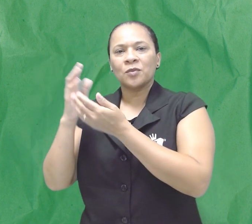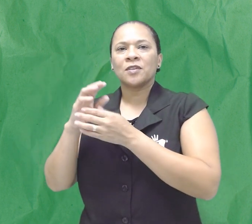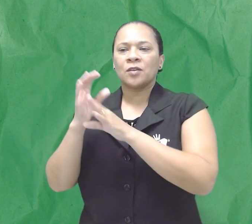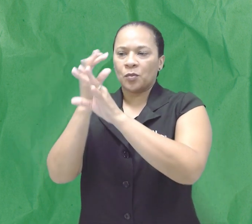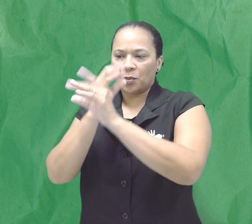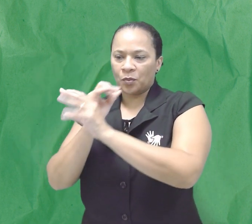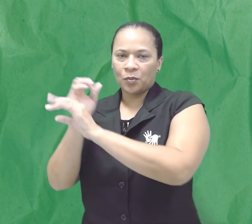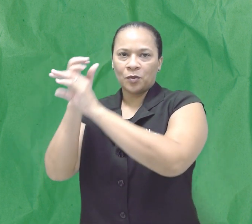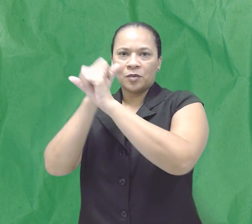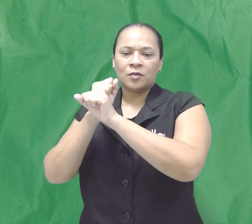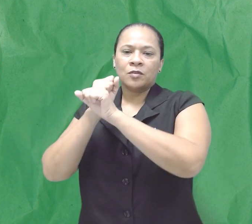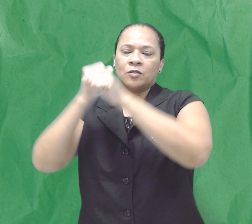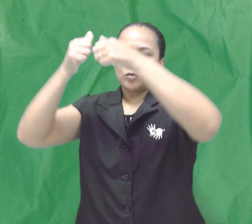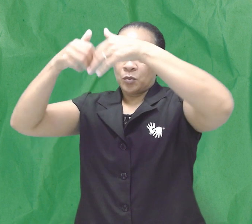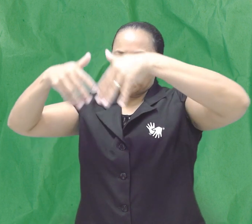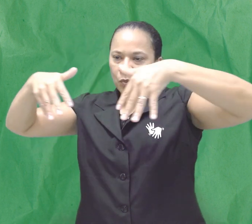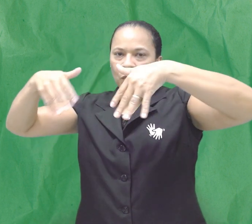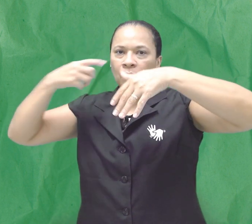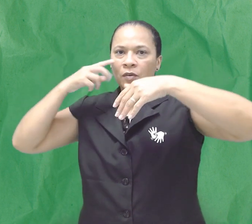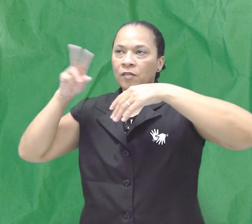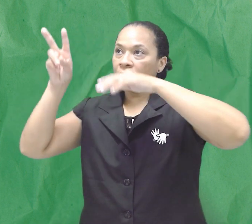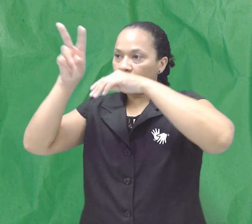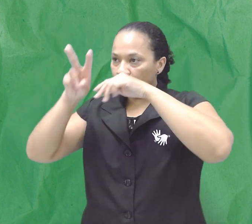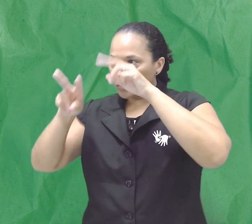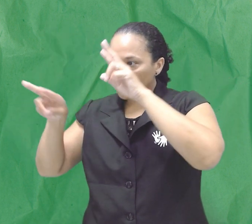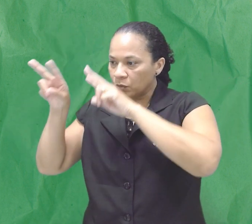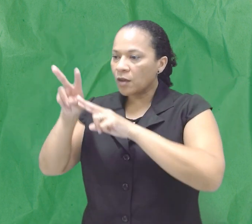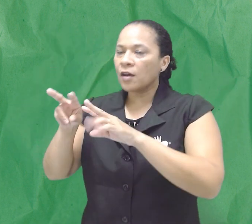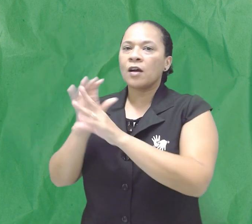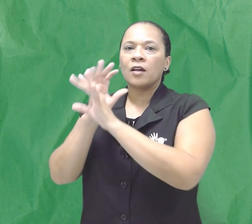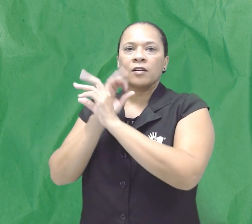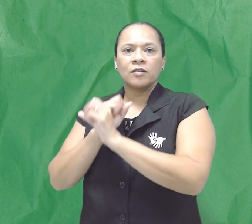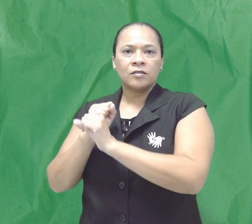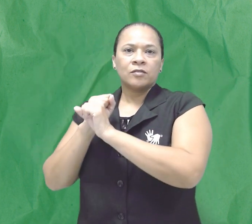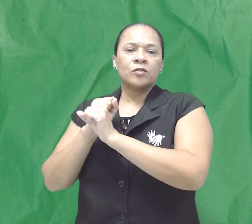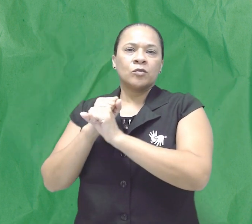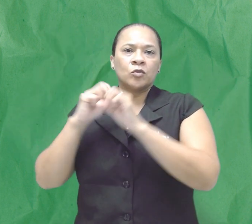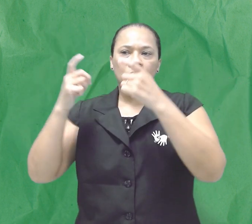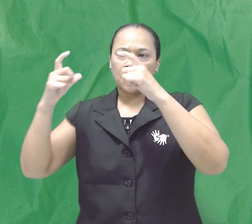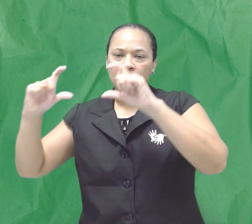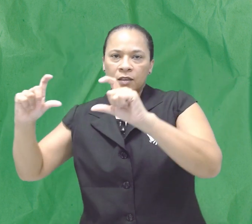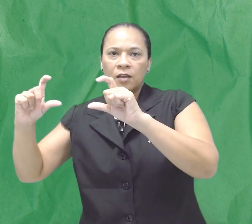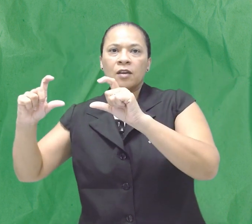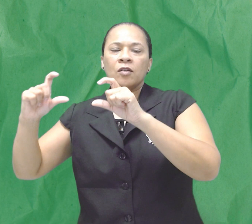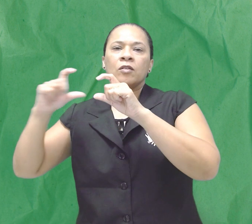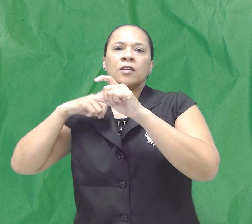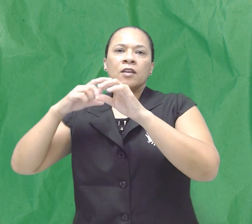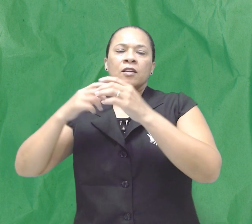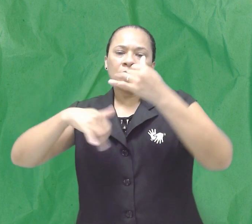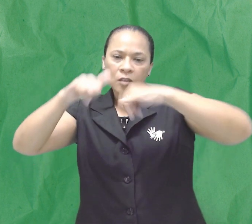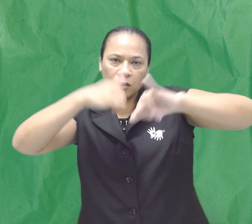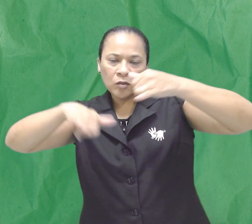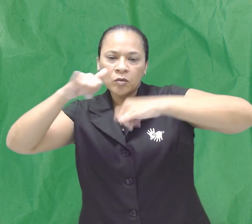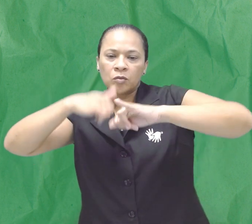cálculo todo esse arcabouço teórico, tá? Envolvendo cálculo de concentração, relação